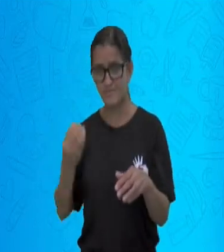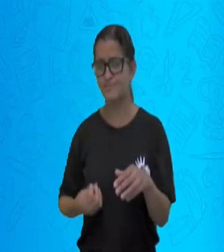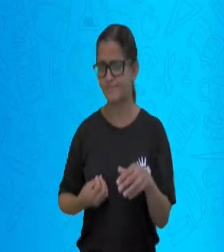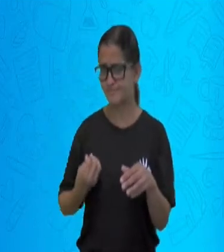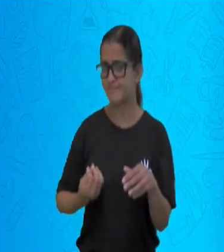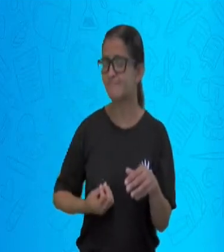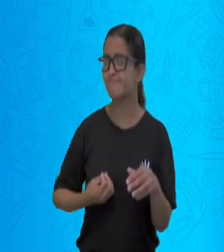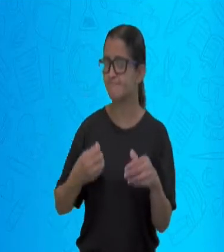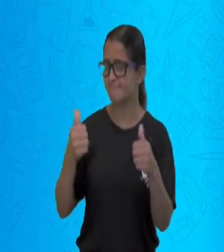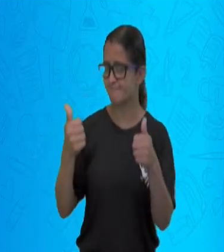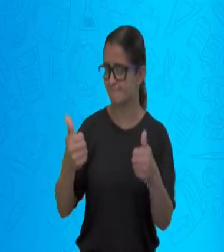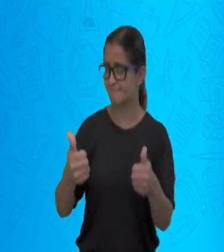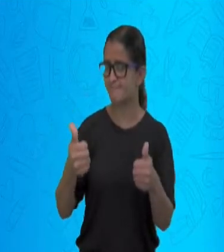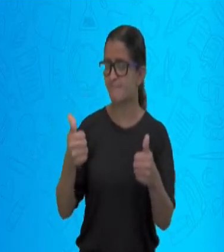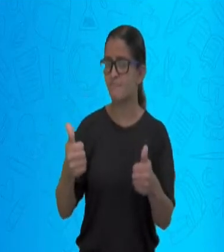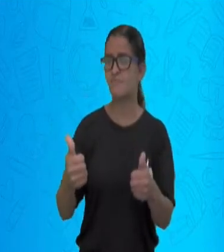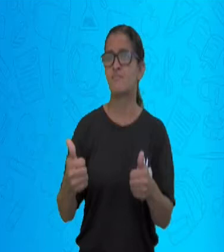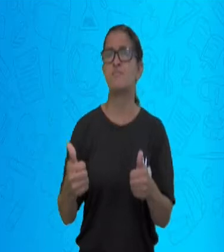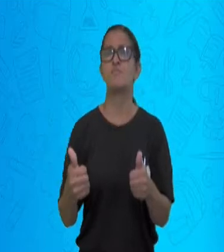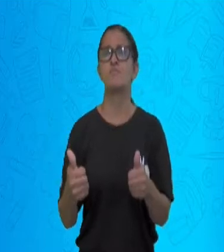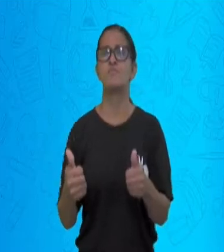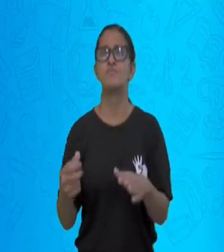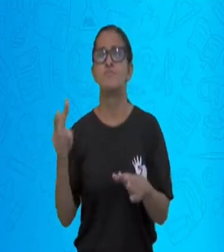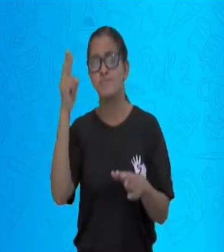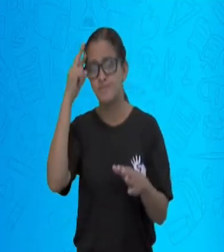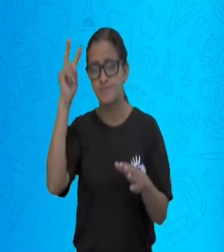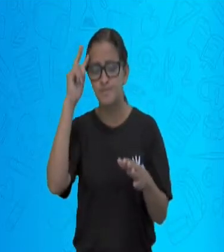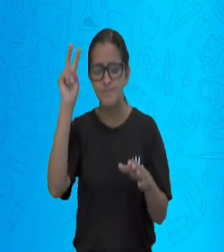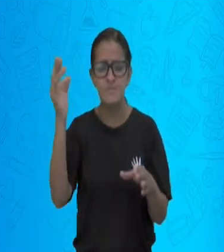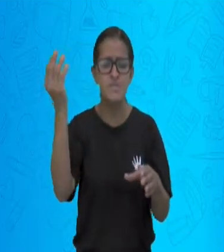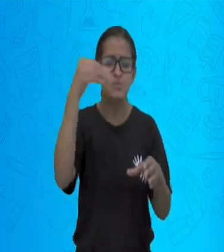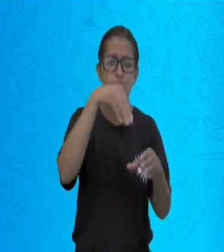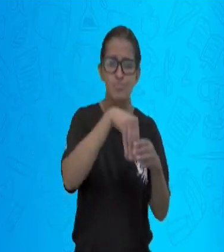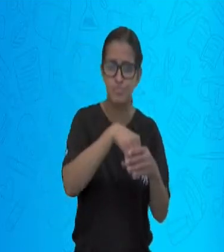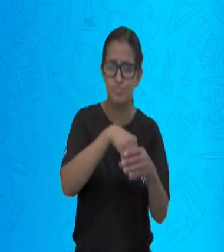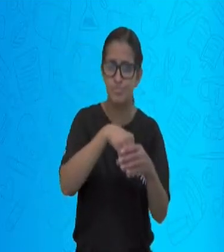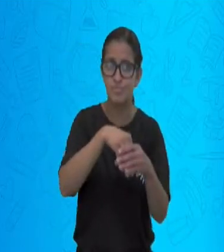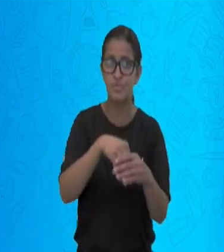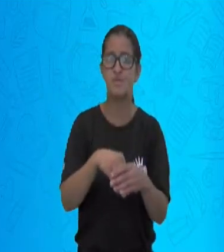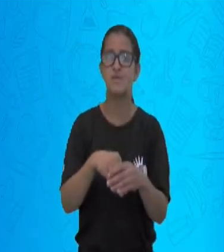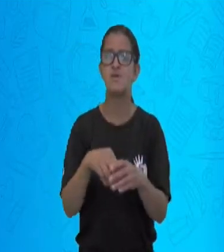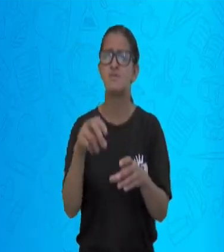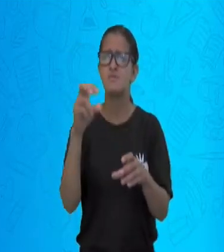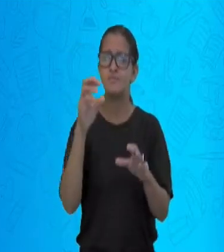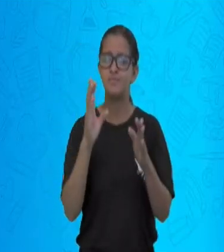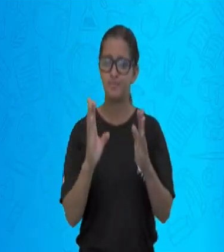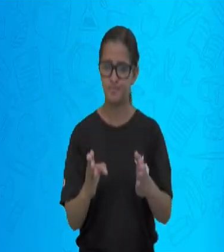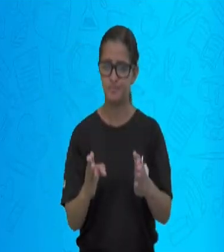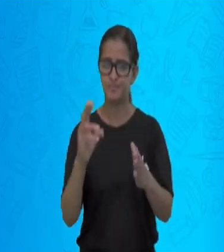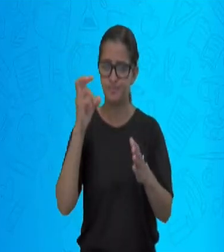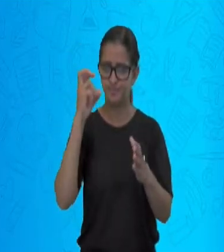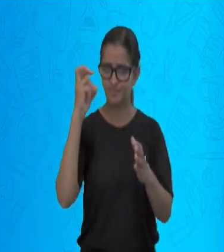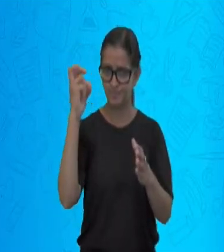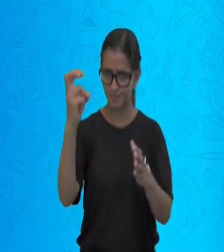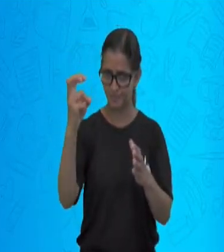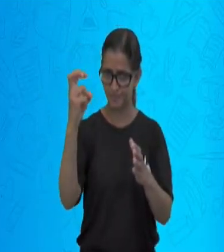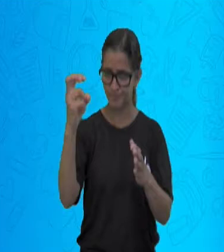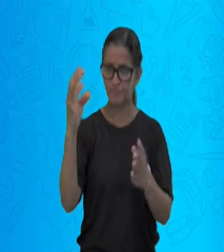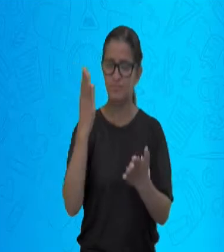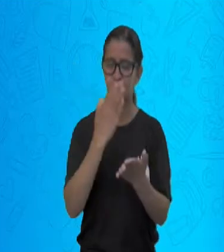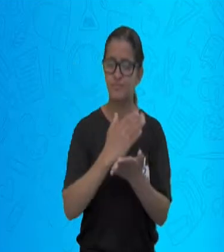tá? Nós temos dentro da história, né, 5 grandes períodos que a história se